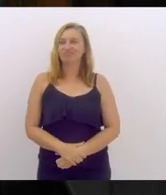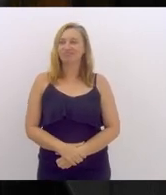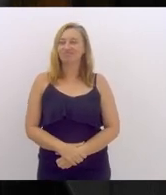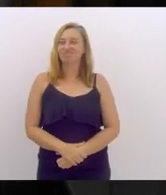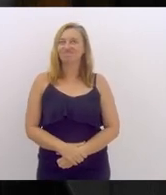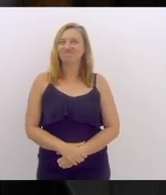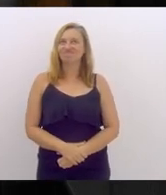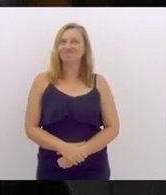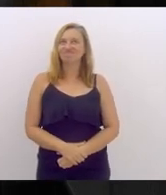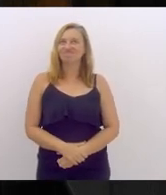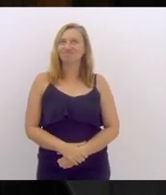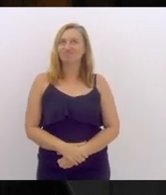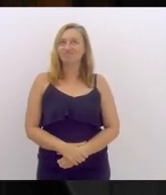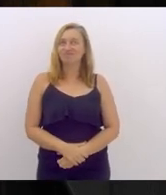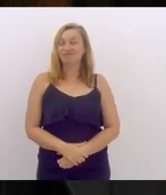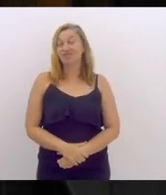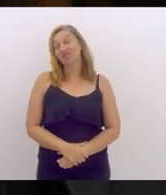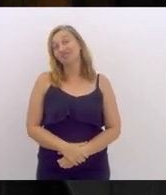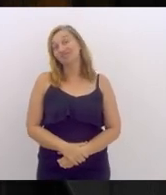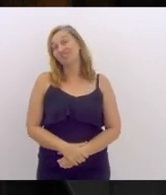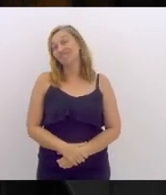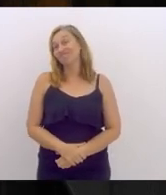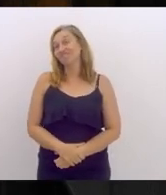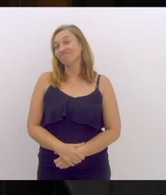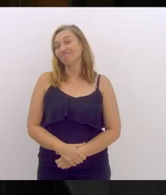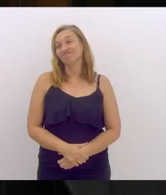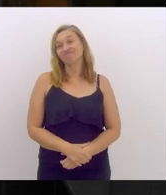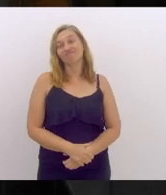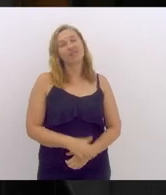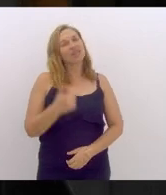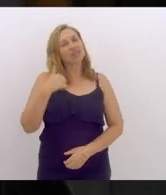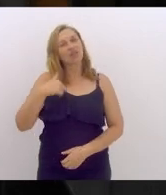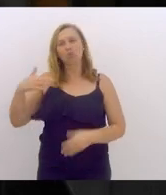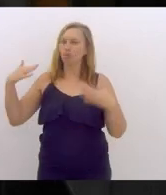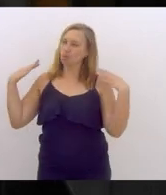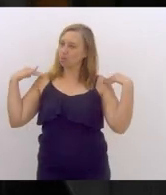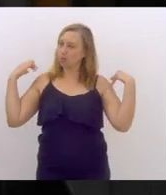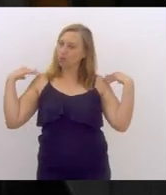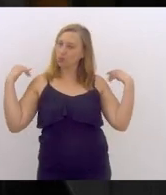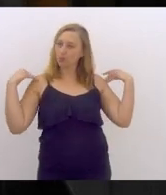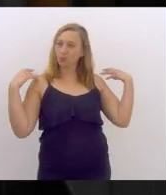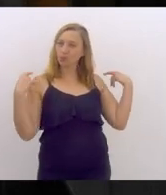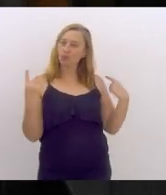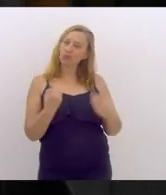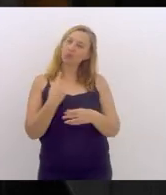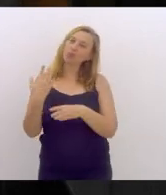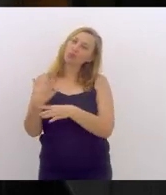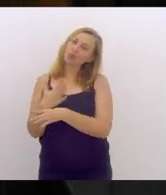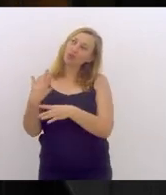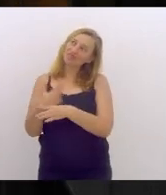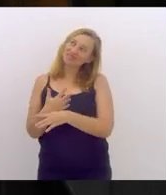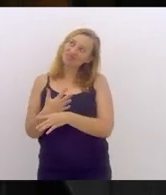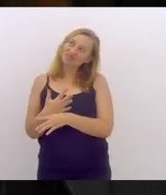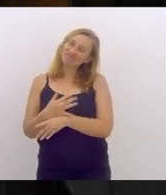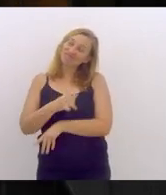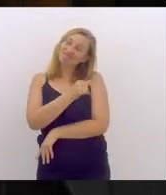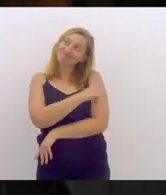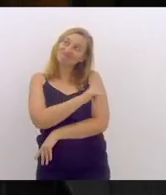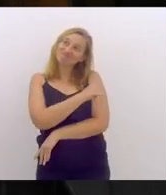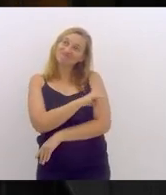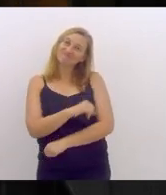cada vez que ando pela nossa cidade do nosso do nosso Estado a cidade do Rio de